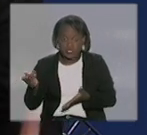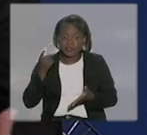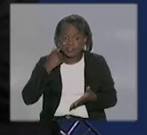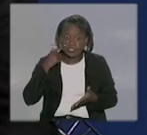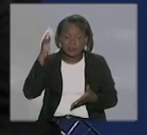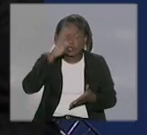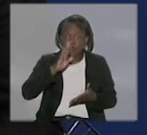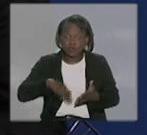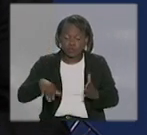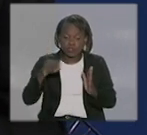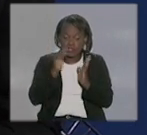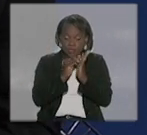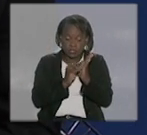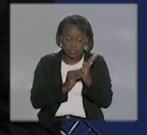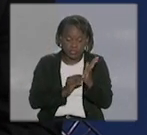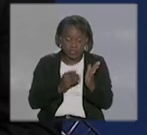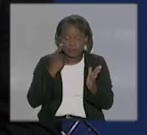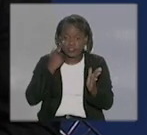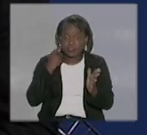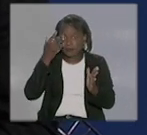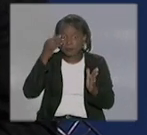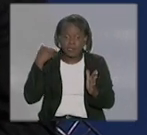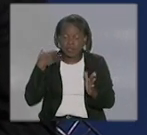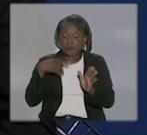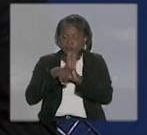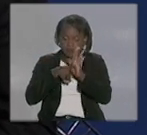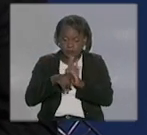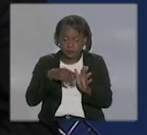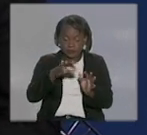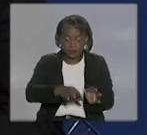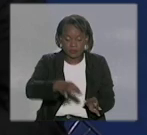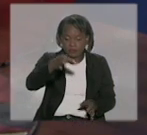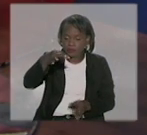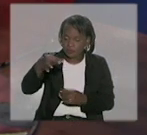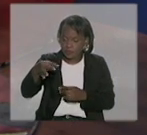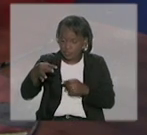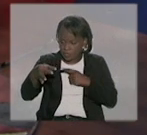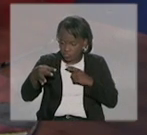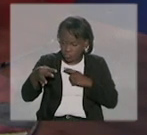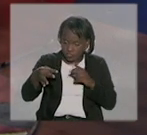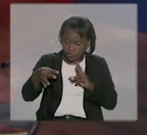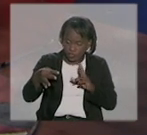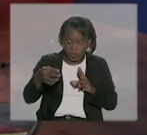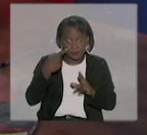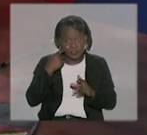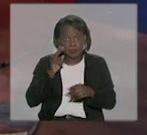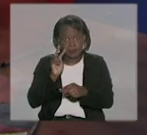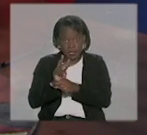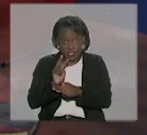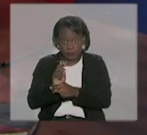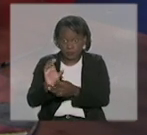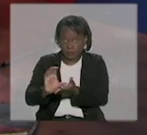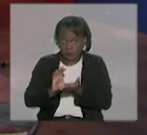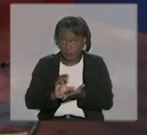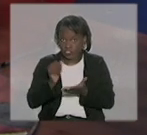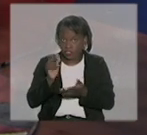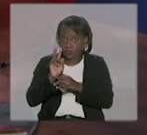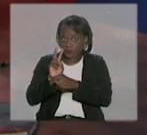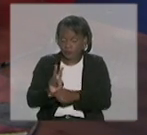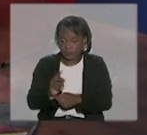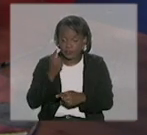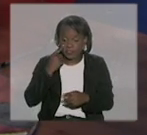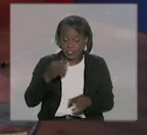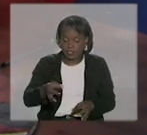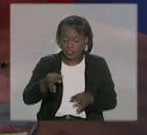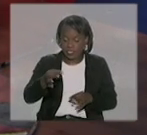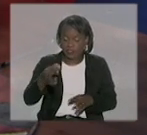dados nacional, onde fica fácil para o analista do banco, quando vai conceder um crédito para o produtor rural A ou B, checar